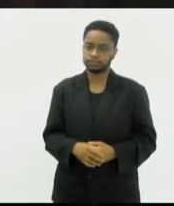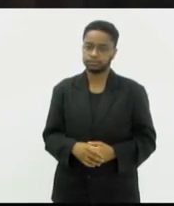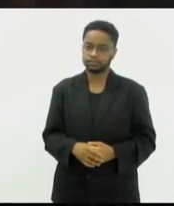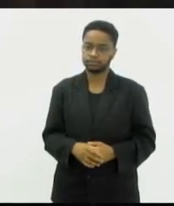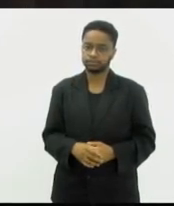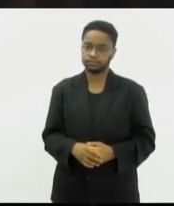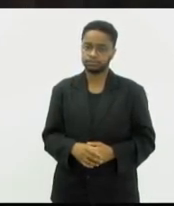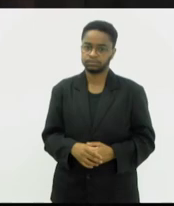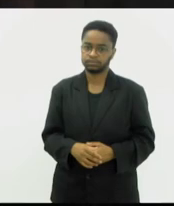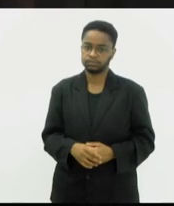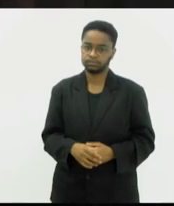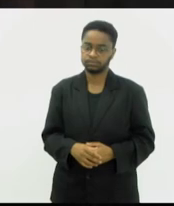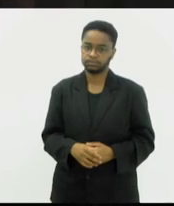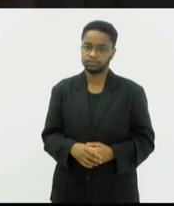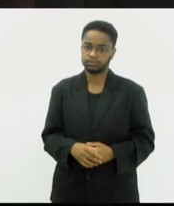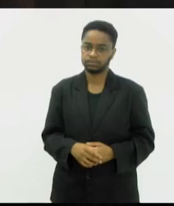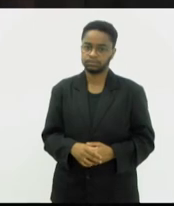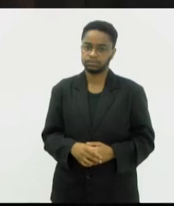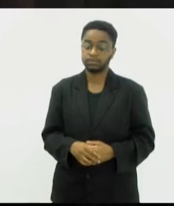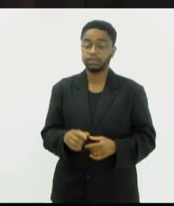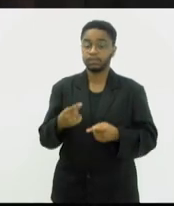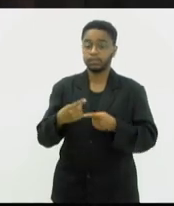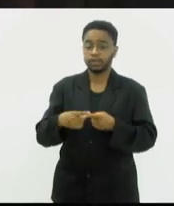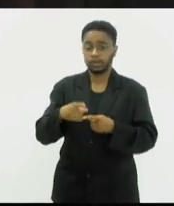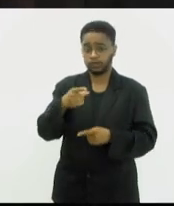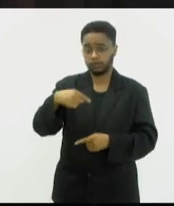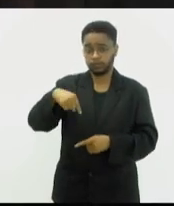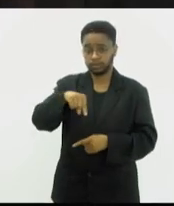Você educar de forma